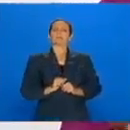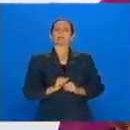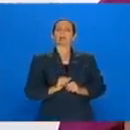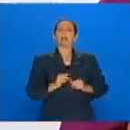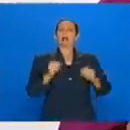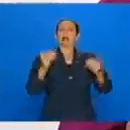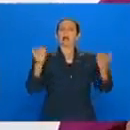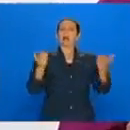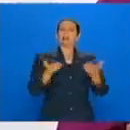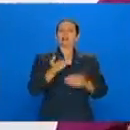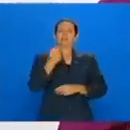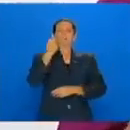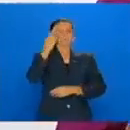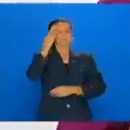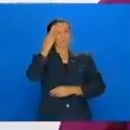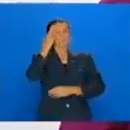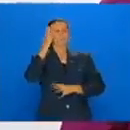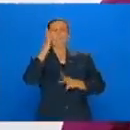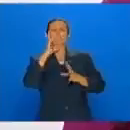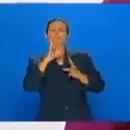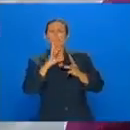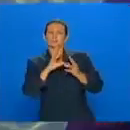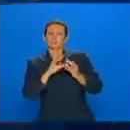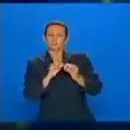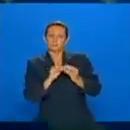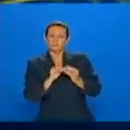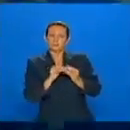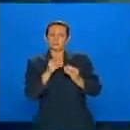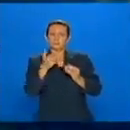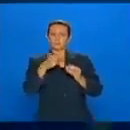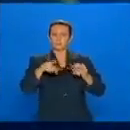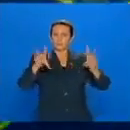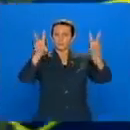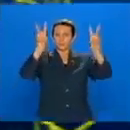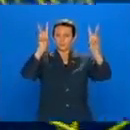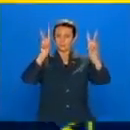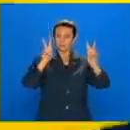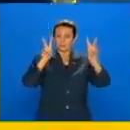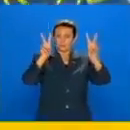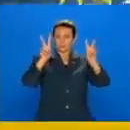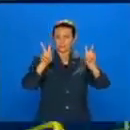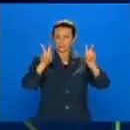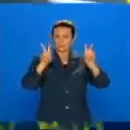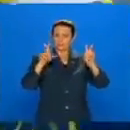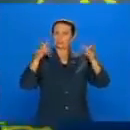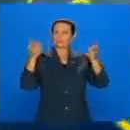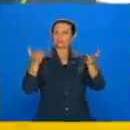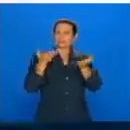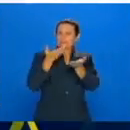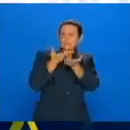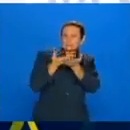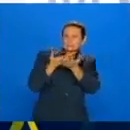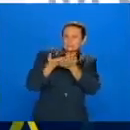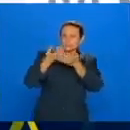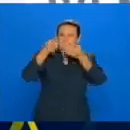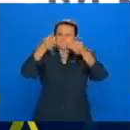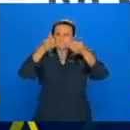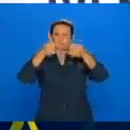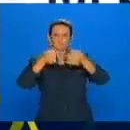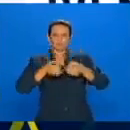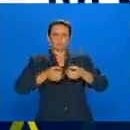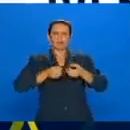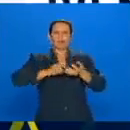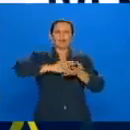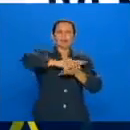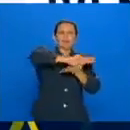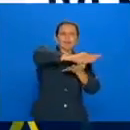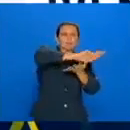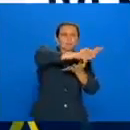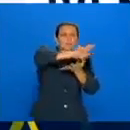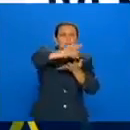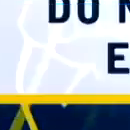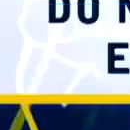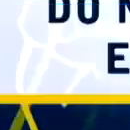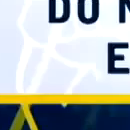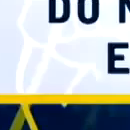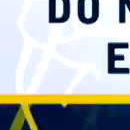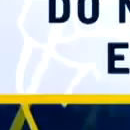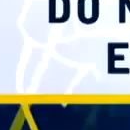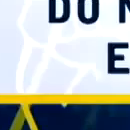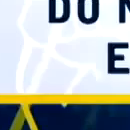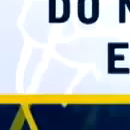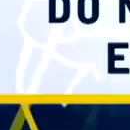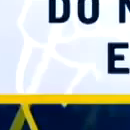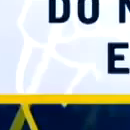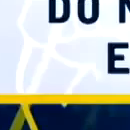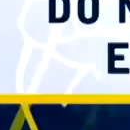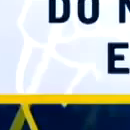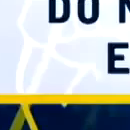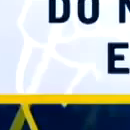Vamos agora entrar em um outro tópico, que é a questão da variação linguística e do neologismo em